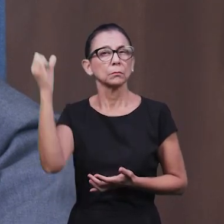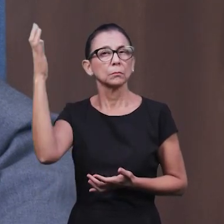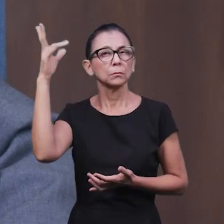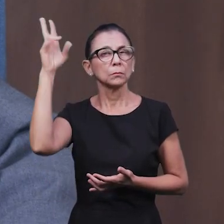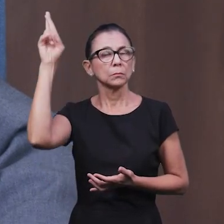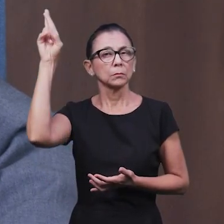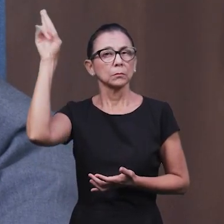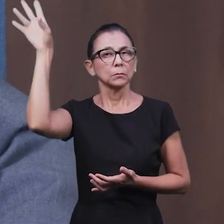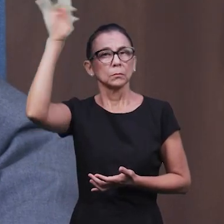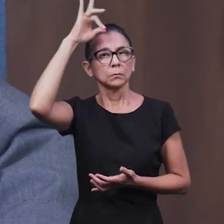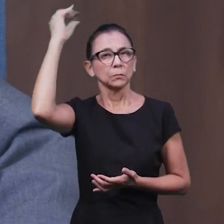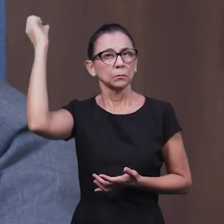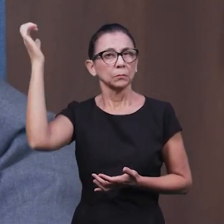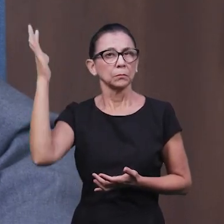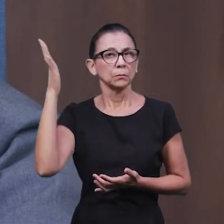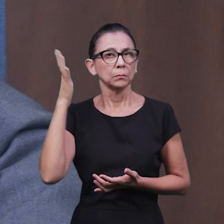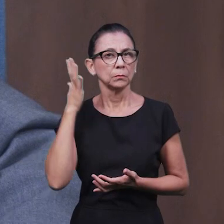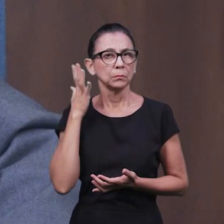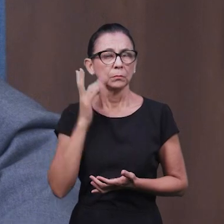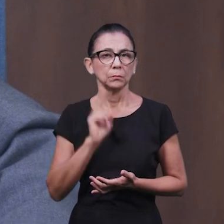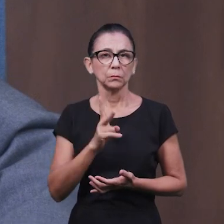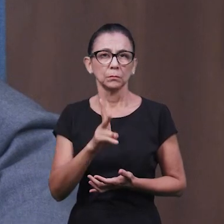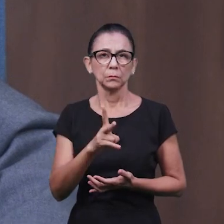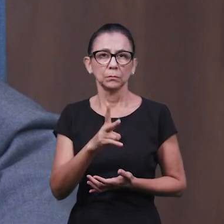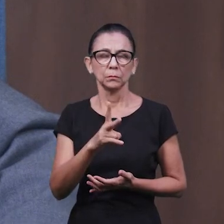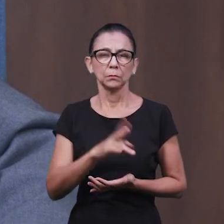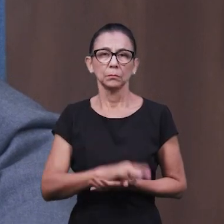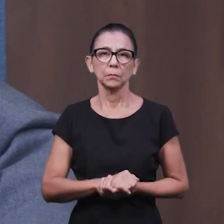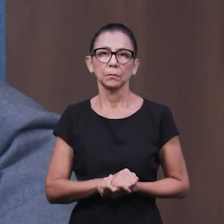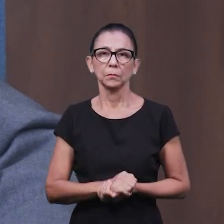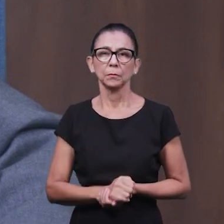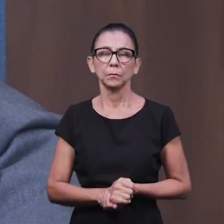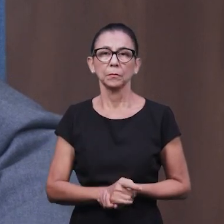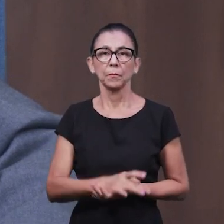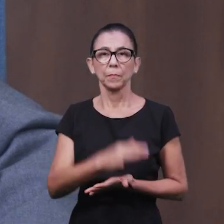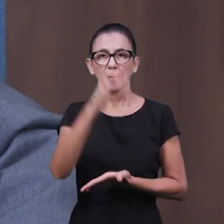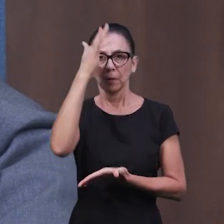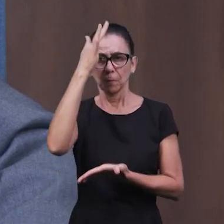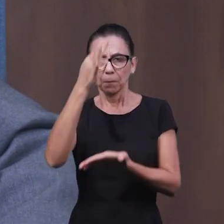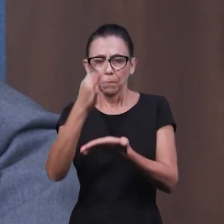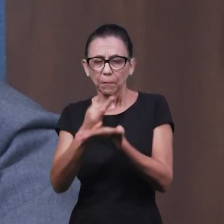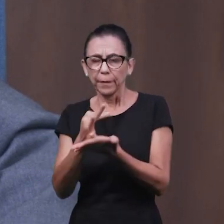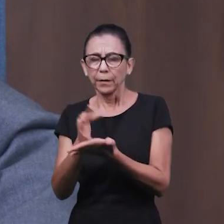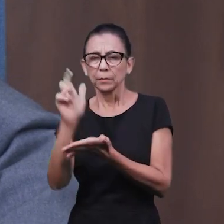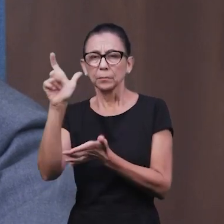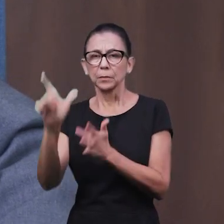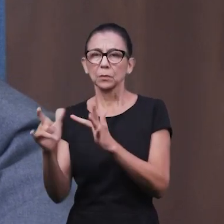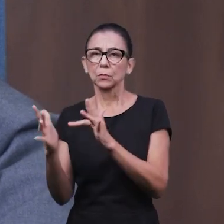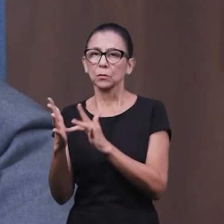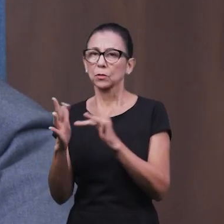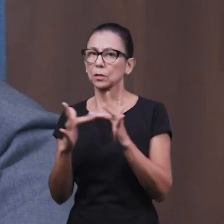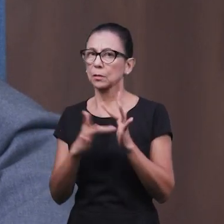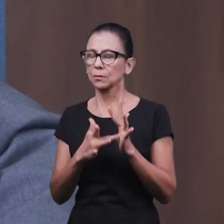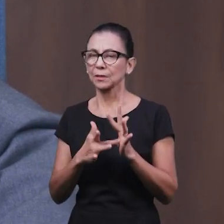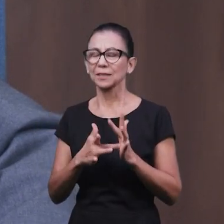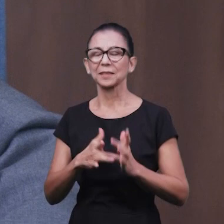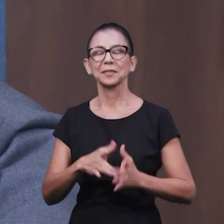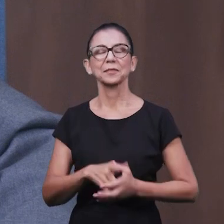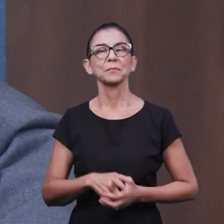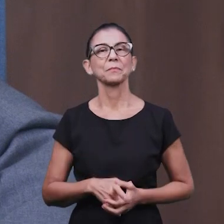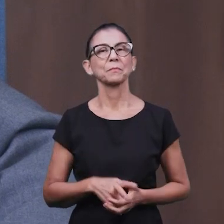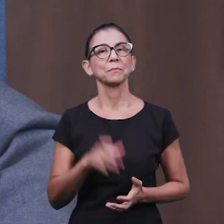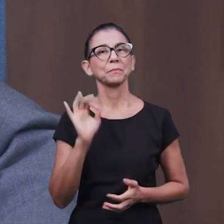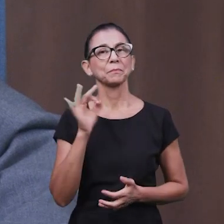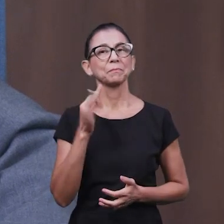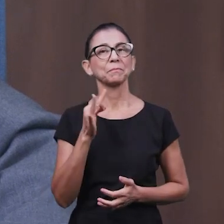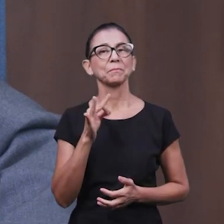Santo, sempre definidos em Deus pela fé no Senhor Jesus. Isso na certeza de que